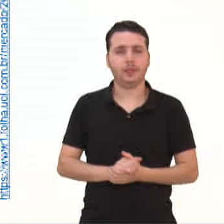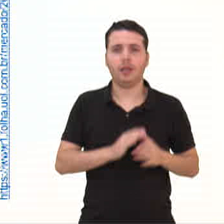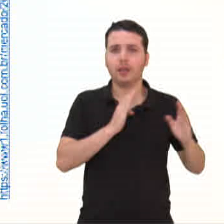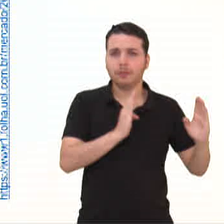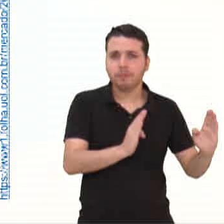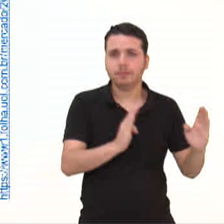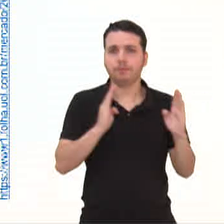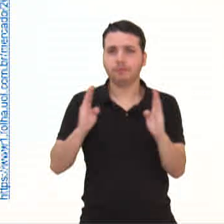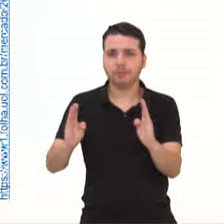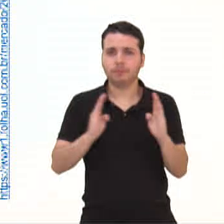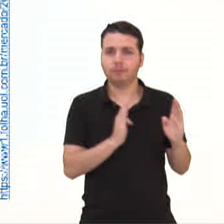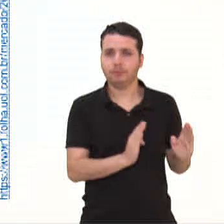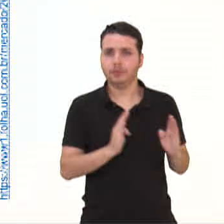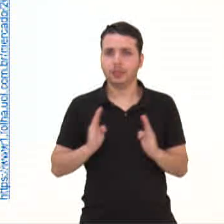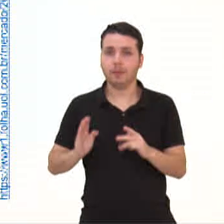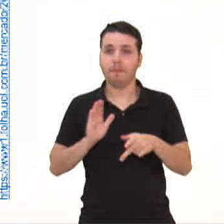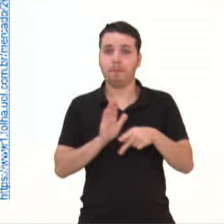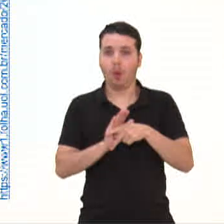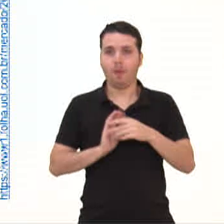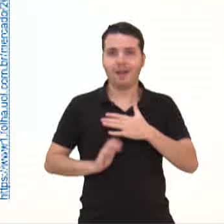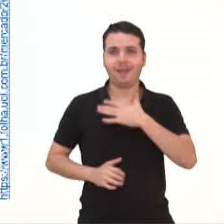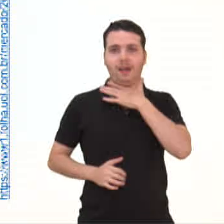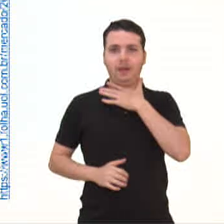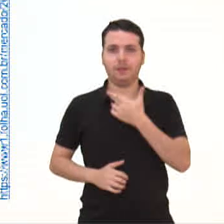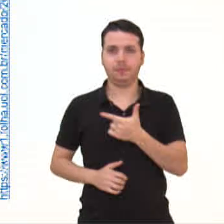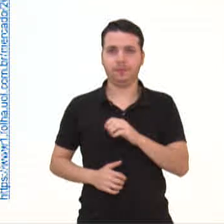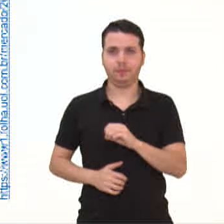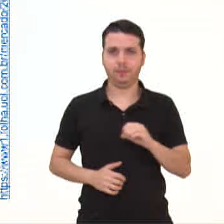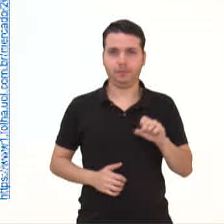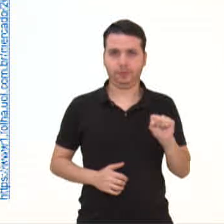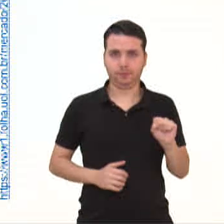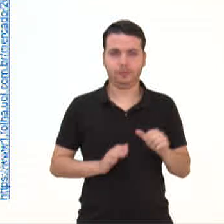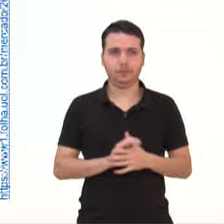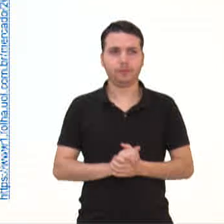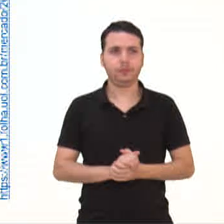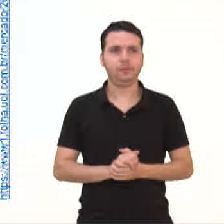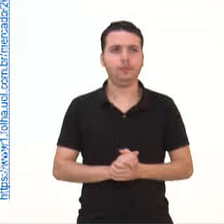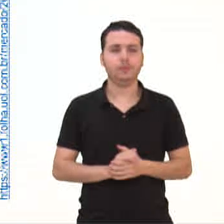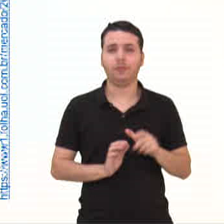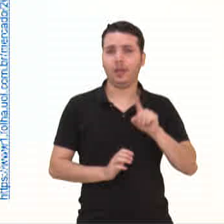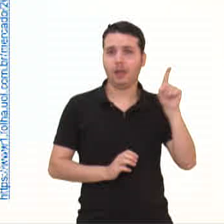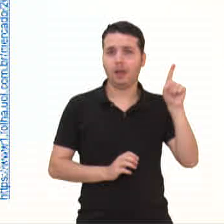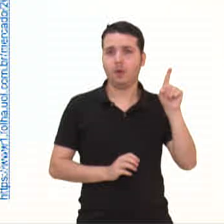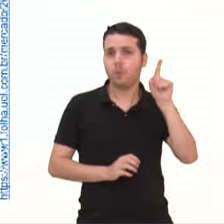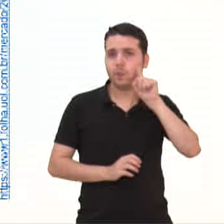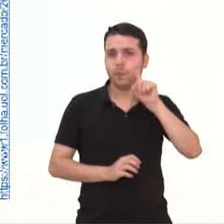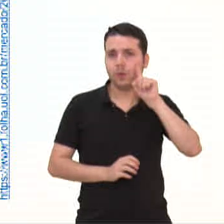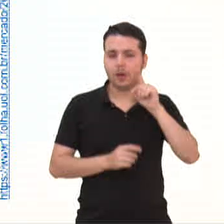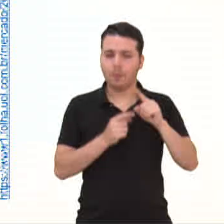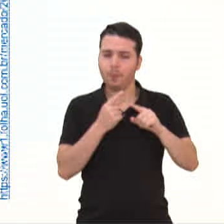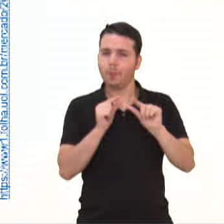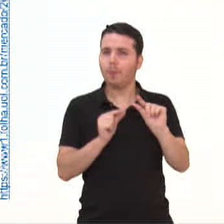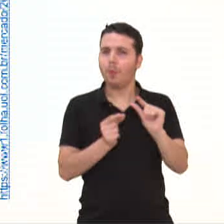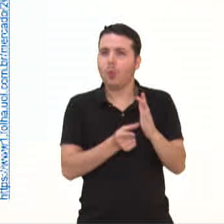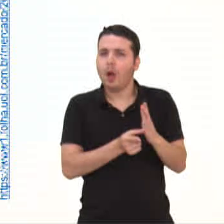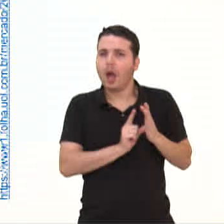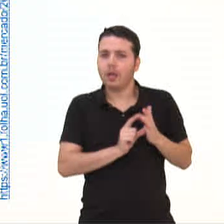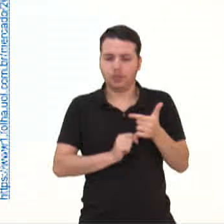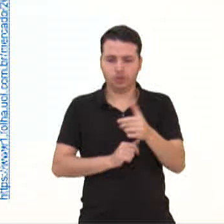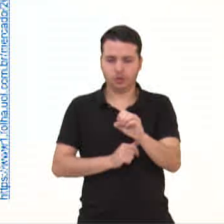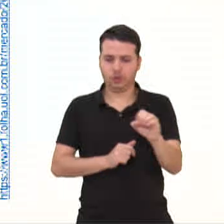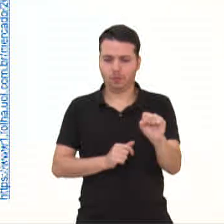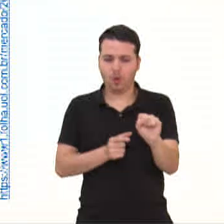etapas da crise. Então, veja, nos Estados Unidos, um pouquinho antes de 2008, né, quando